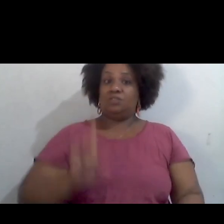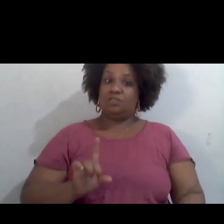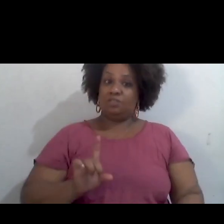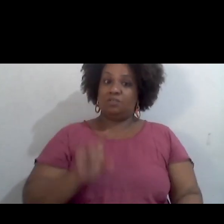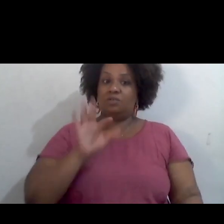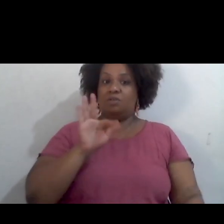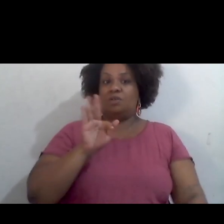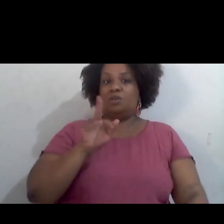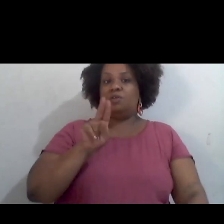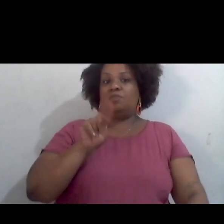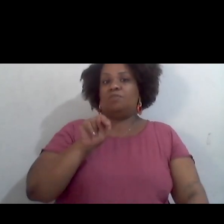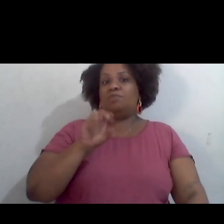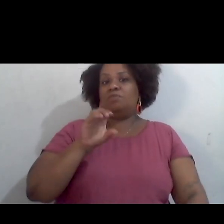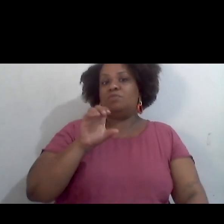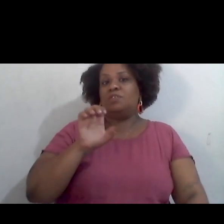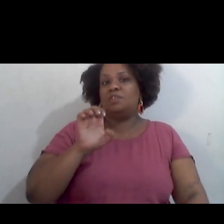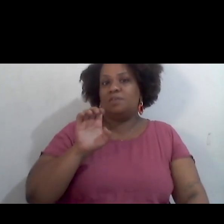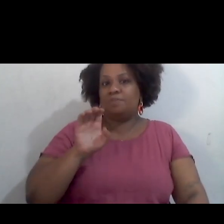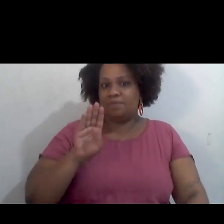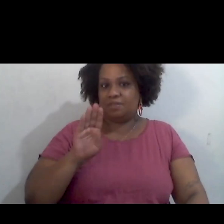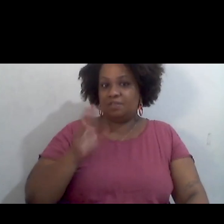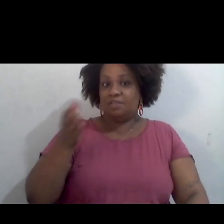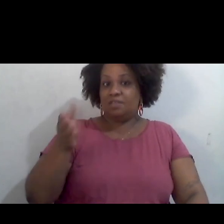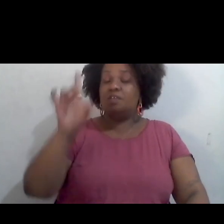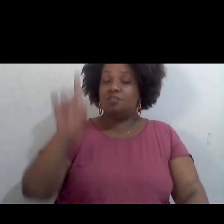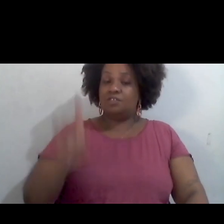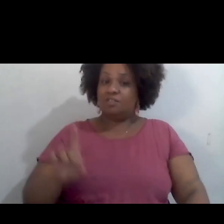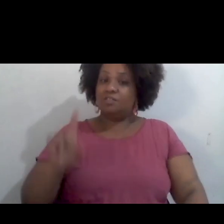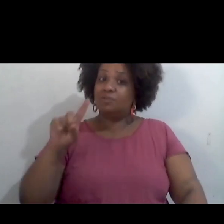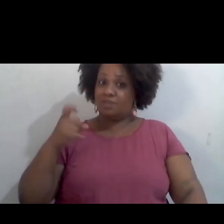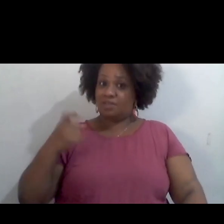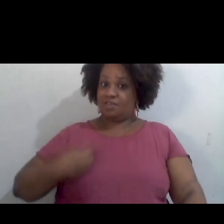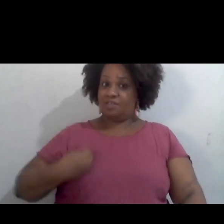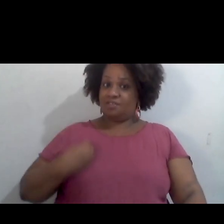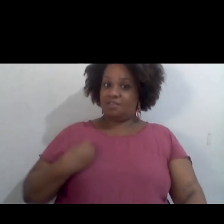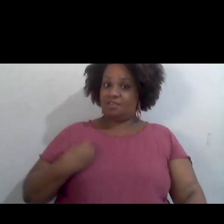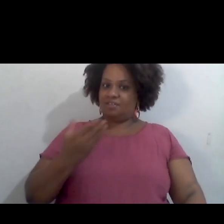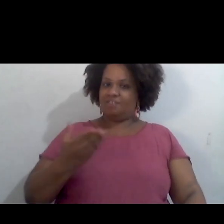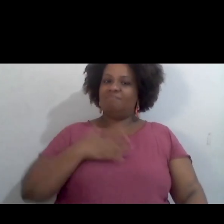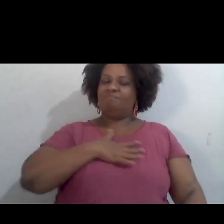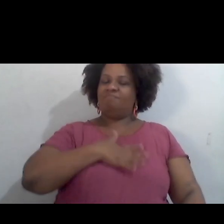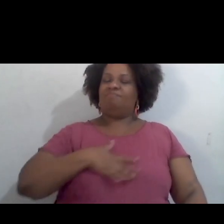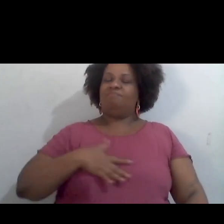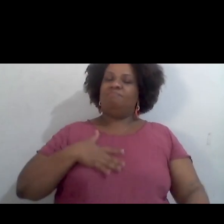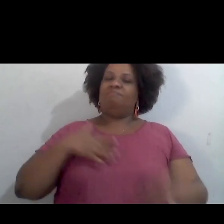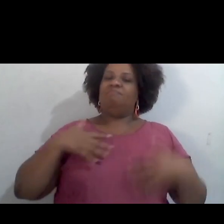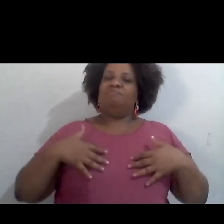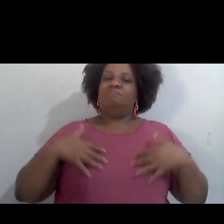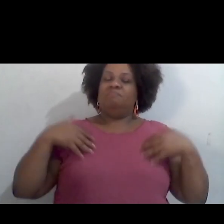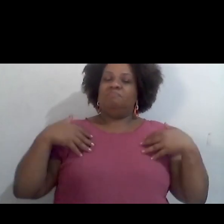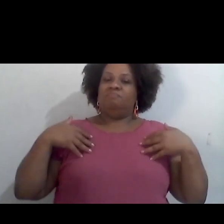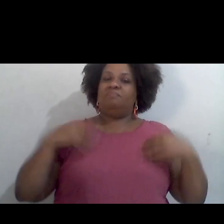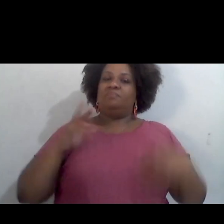aí temos até uma ex-diretora aqui, que não me deixa mentir, é com muita honra que eu sento nessa cadeira. Porque eu